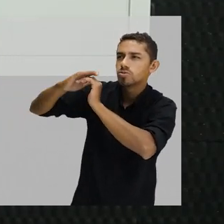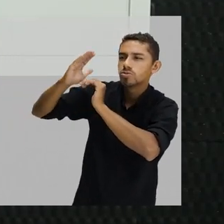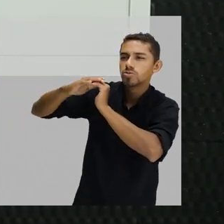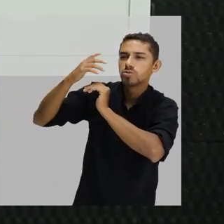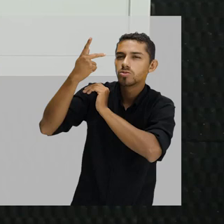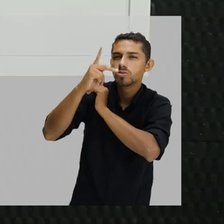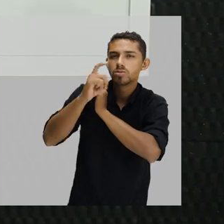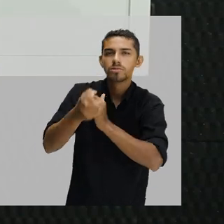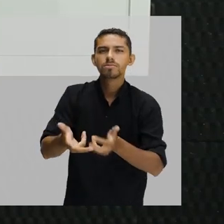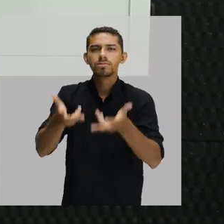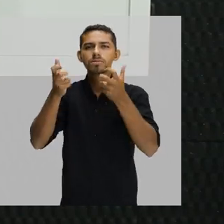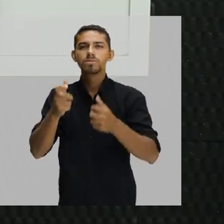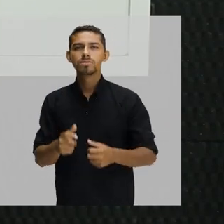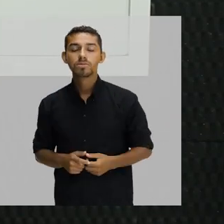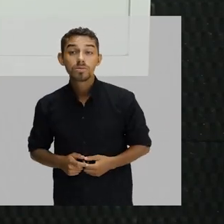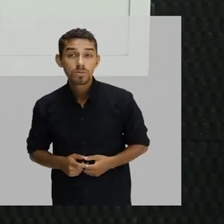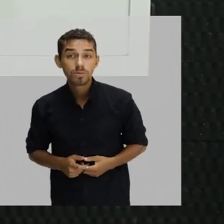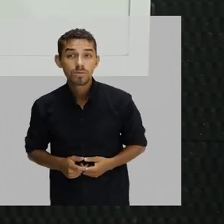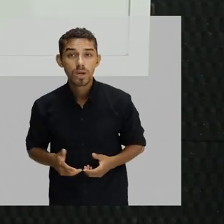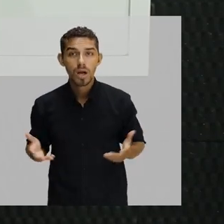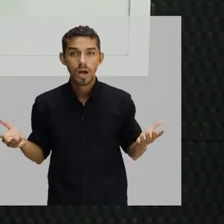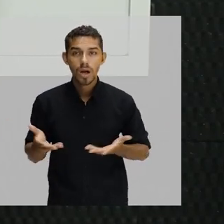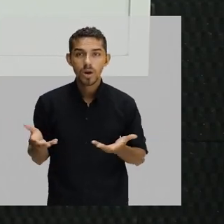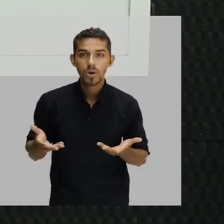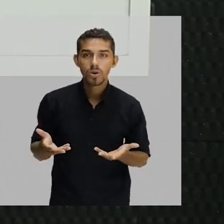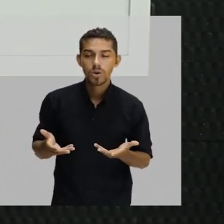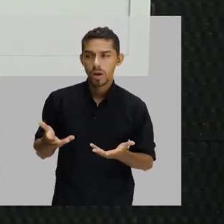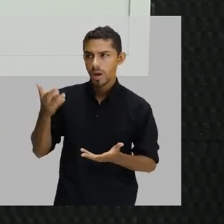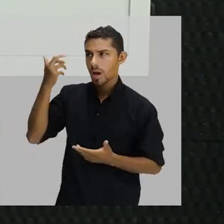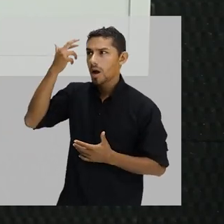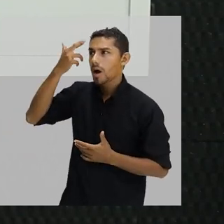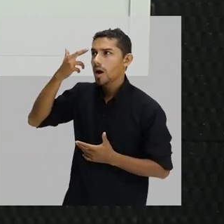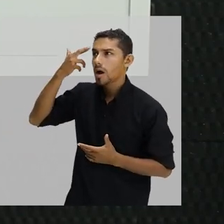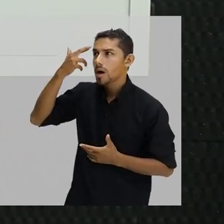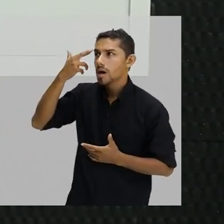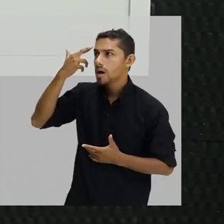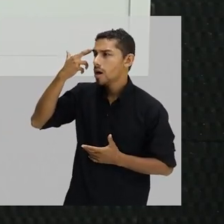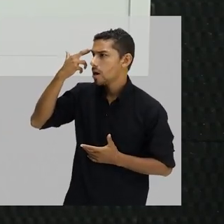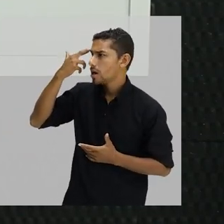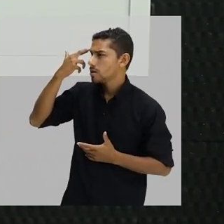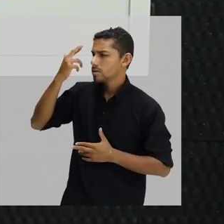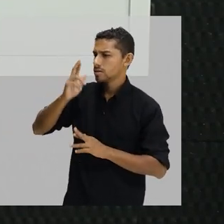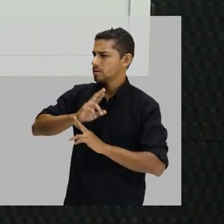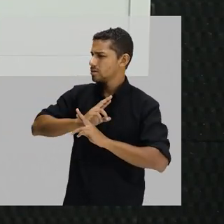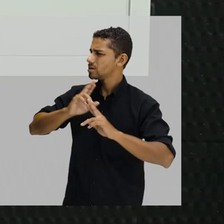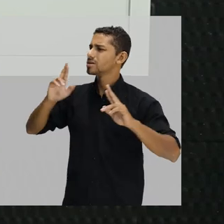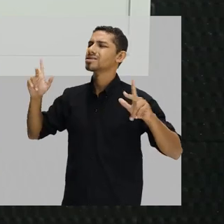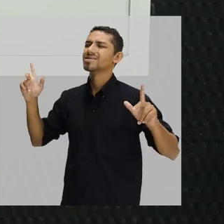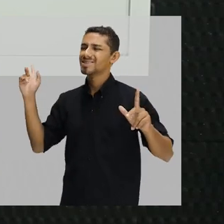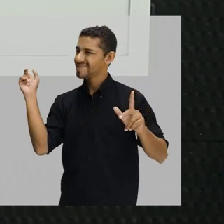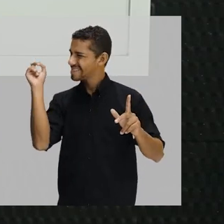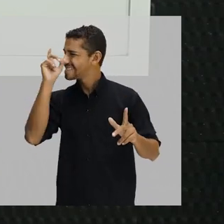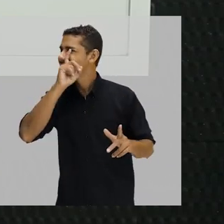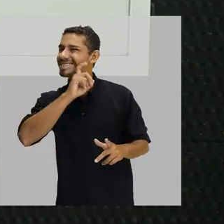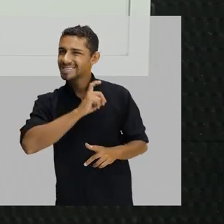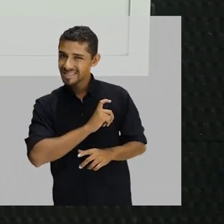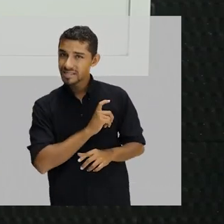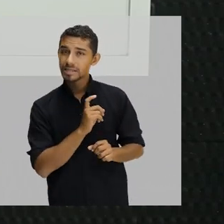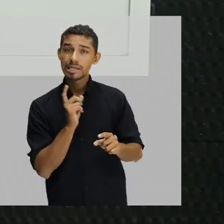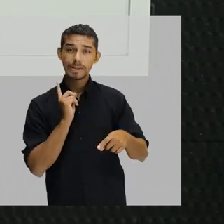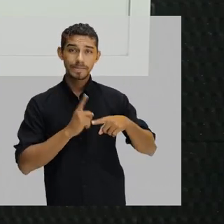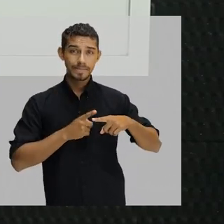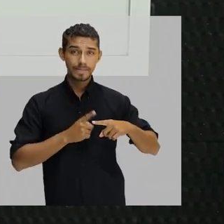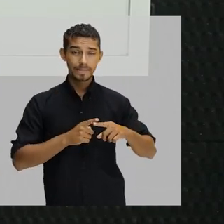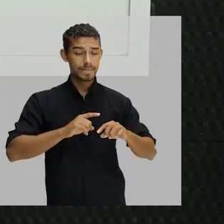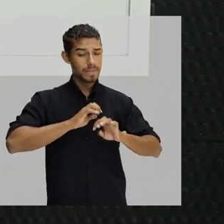perceber agora. Preste atenção que reflexão não é uma coisa tão fácil de fazer, principalmente em relação às questões